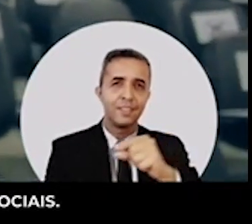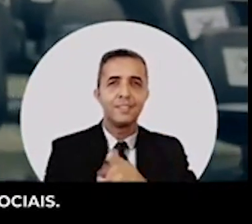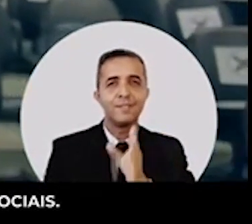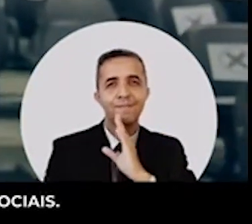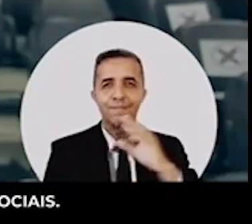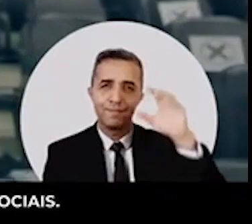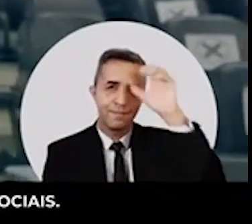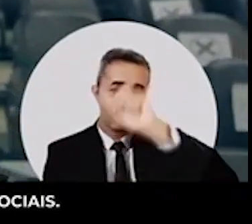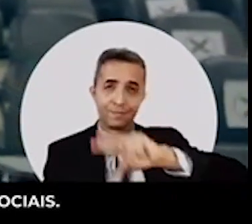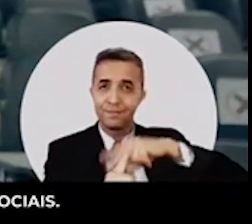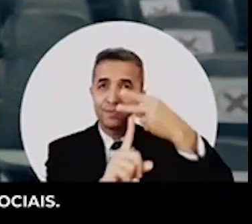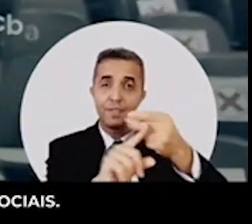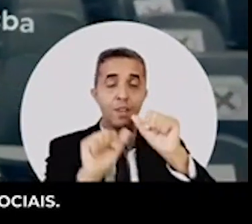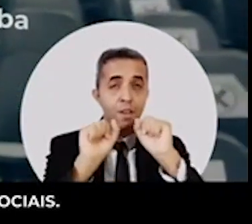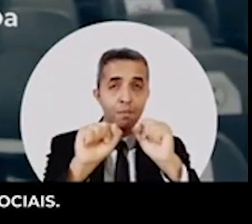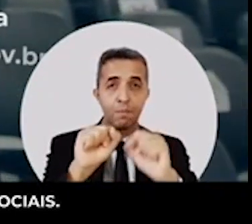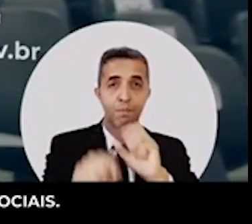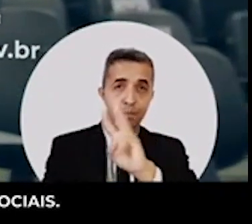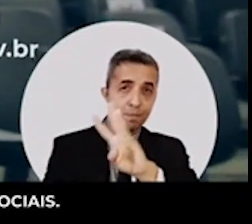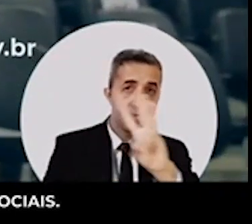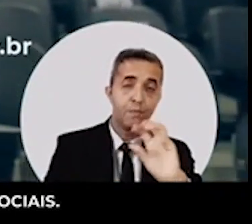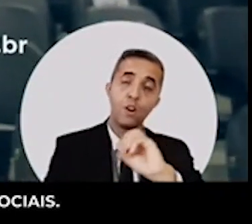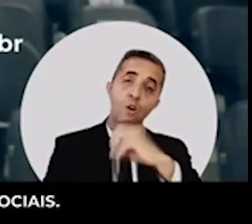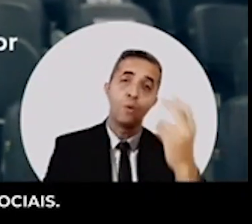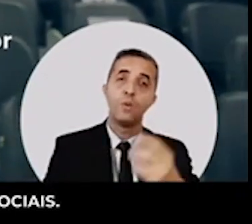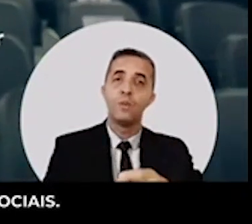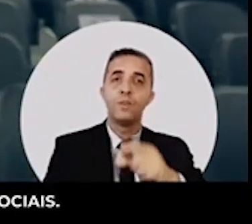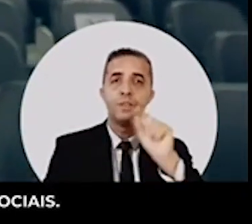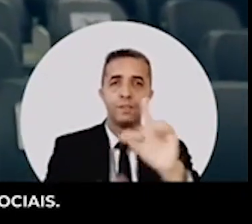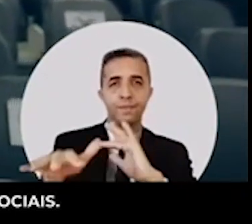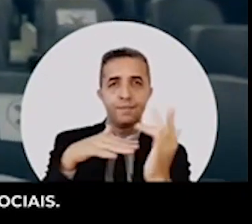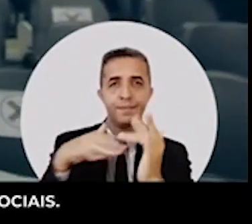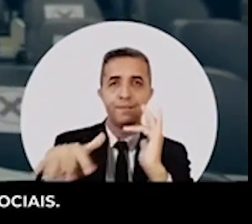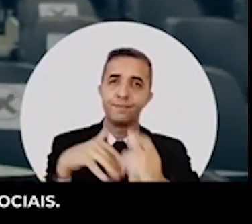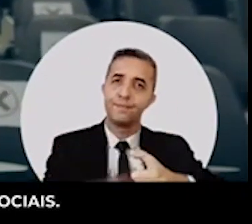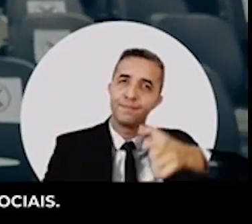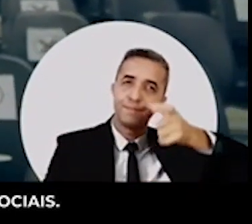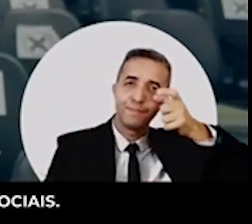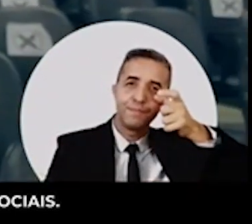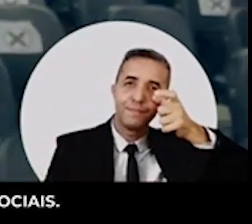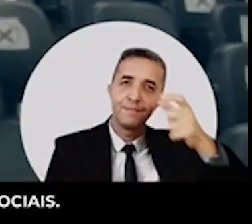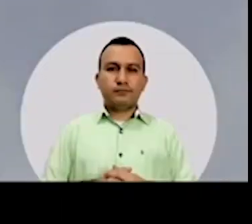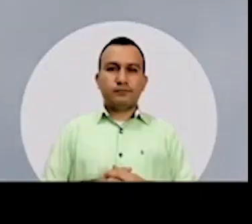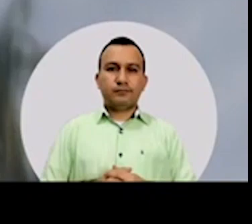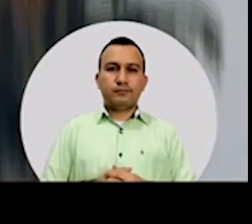mais? Então já sabe, acesse o site da Câmara e nos siga nas nossas redes sociais.